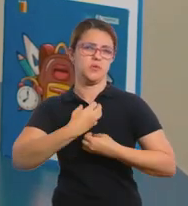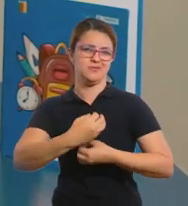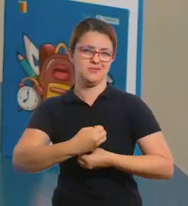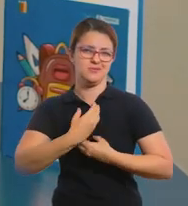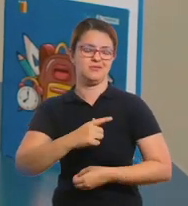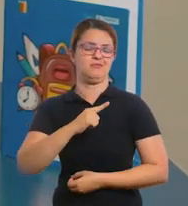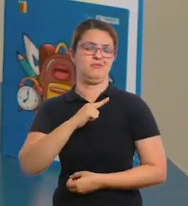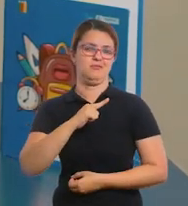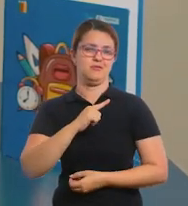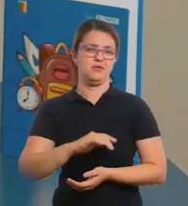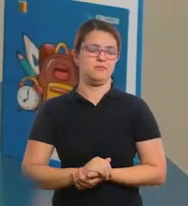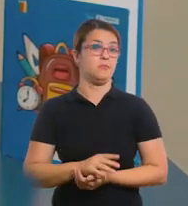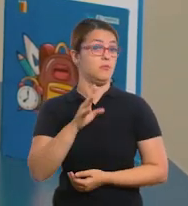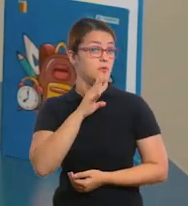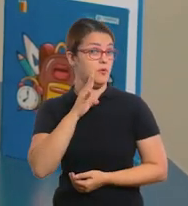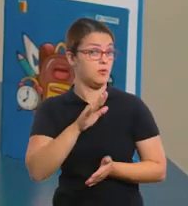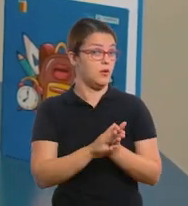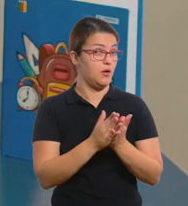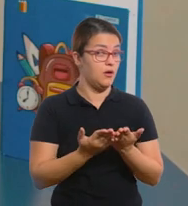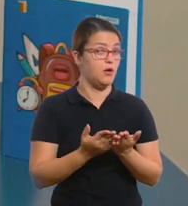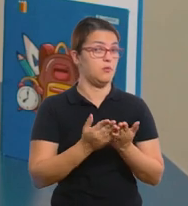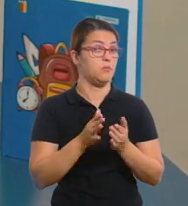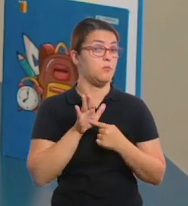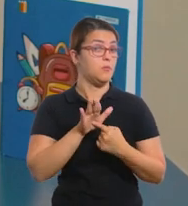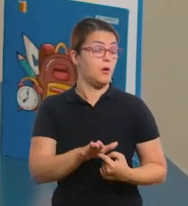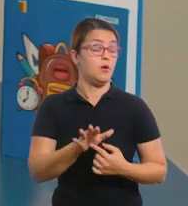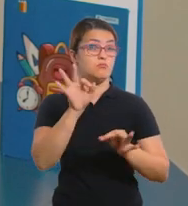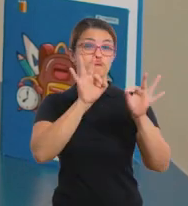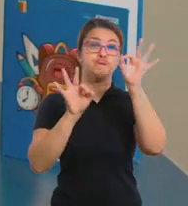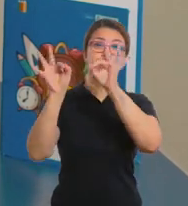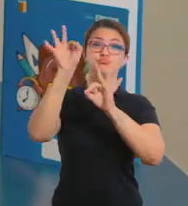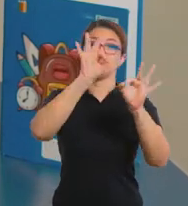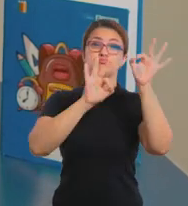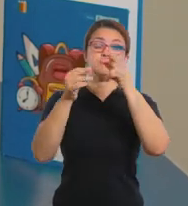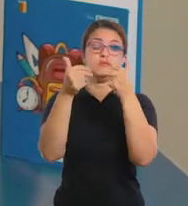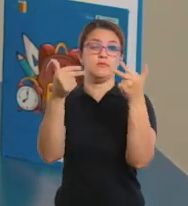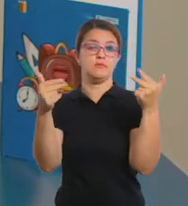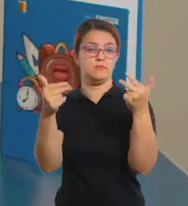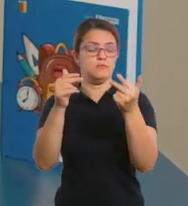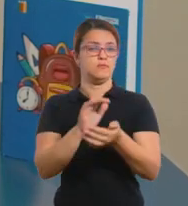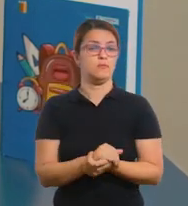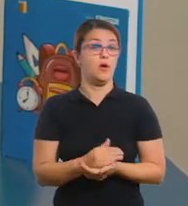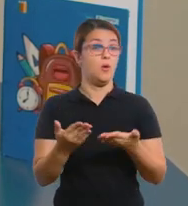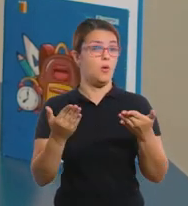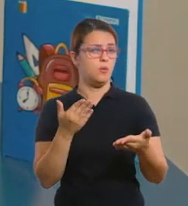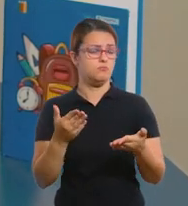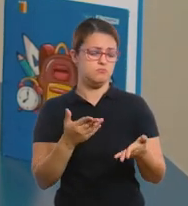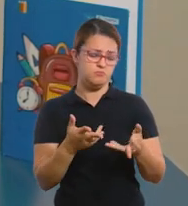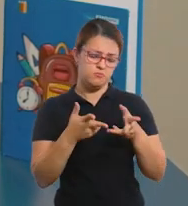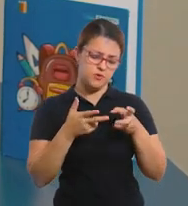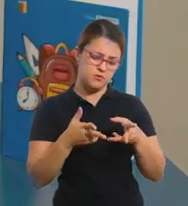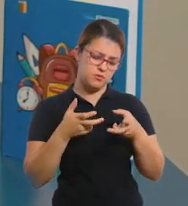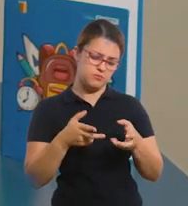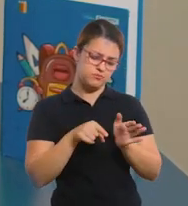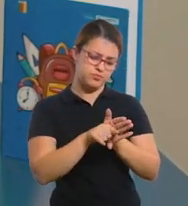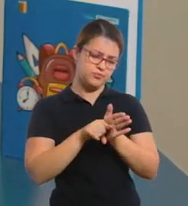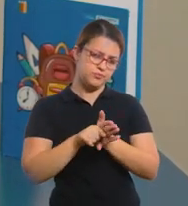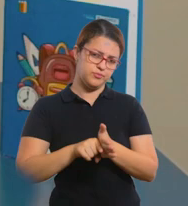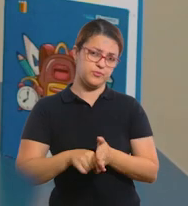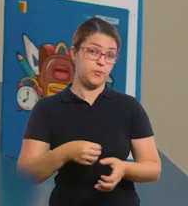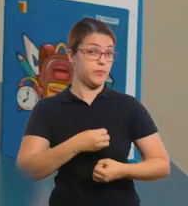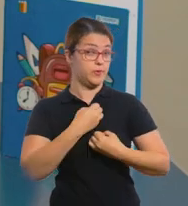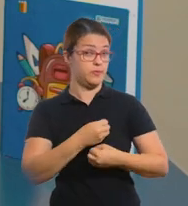ele é muito legal e fala sobre os insetos vamos analisar esse pô é